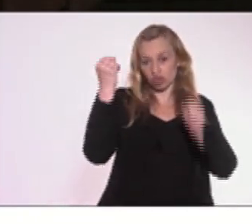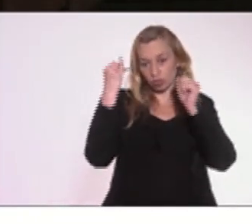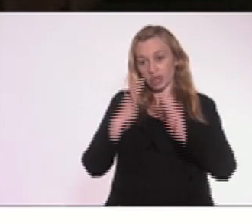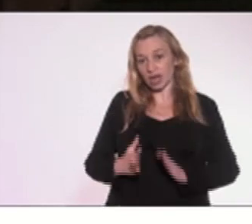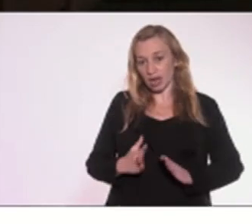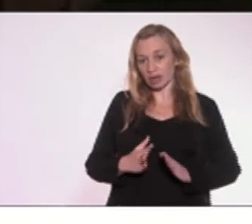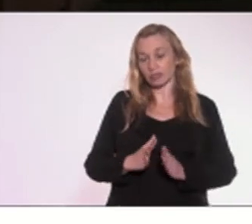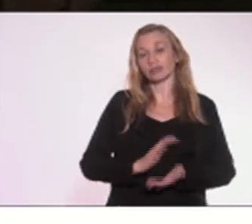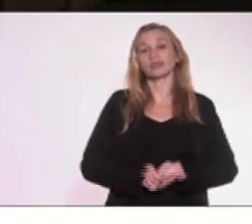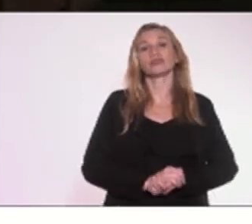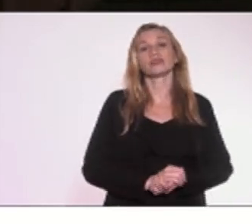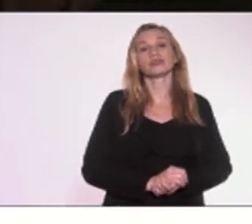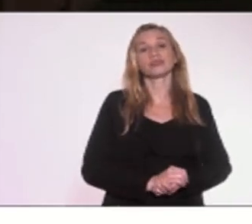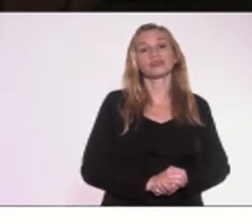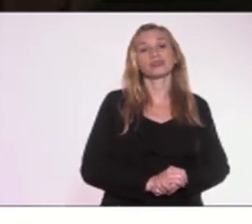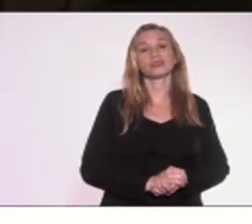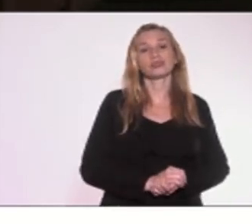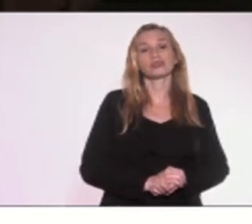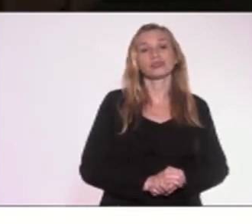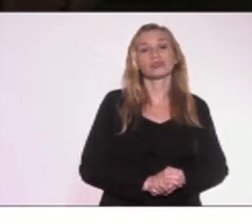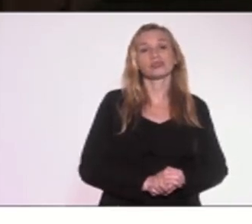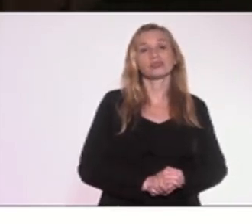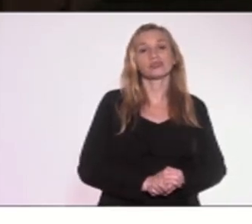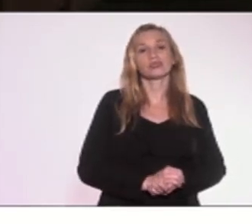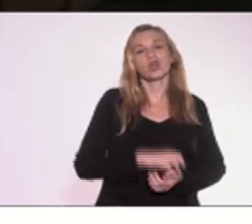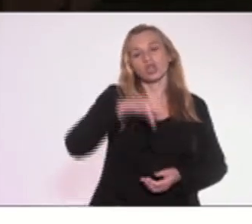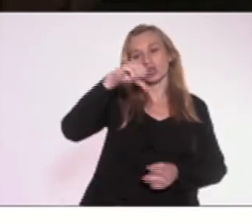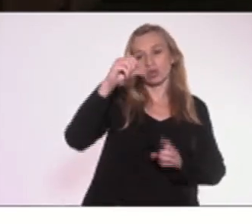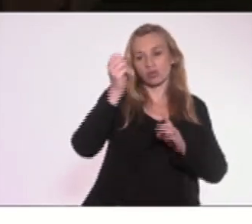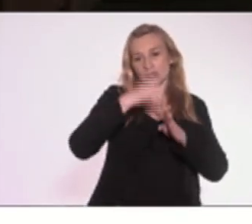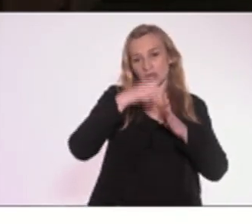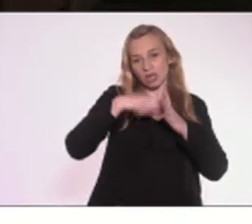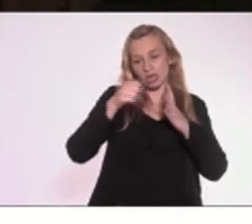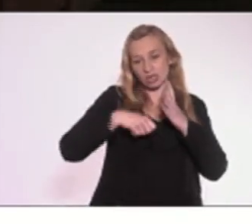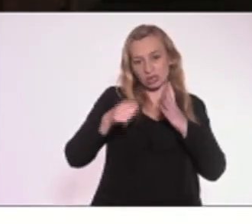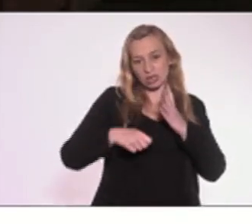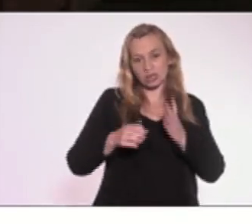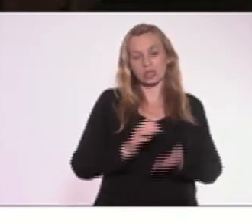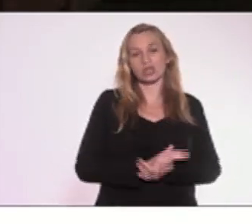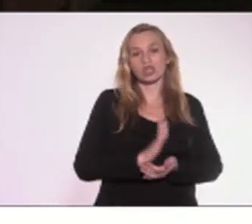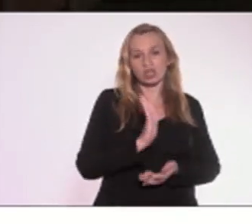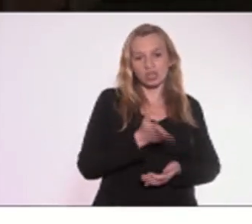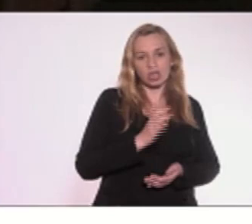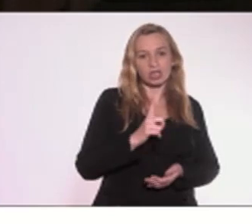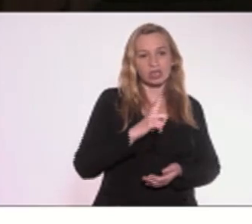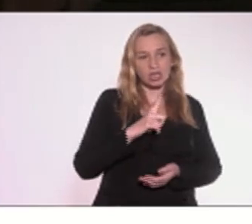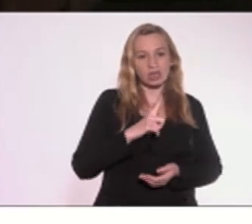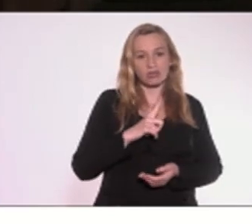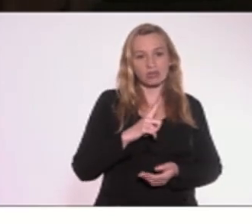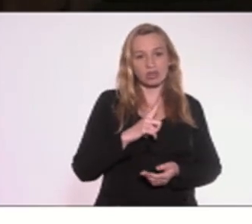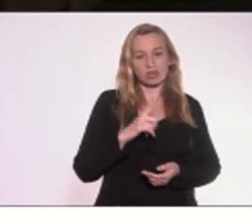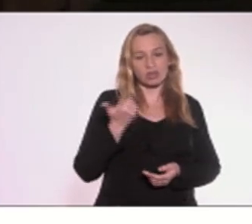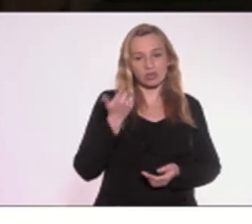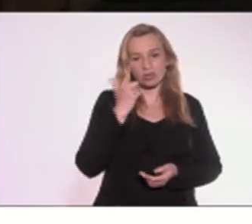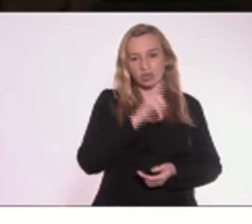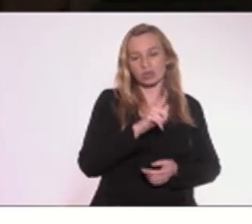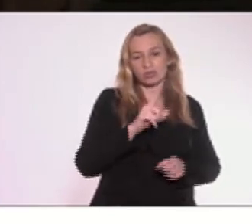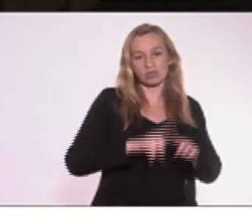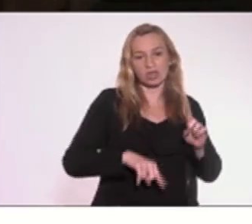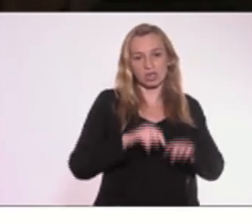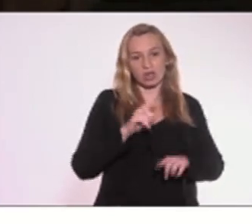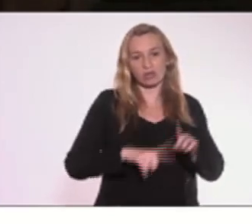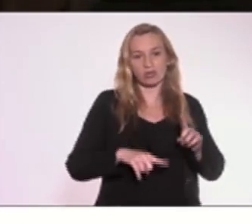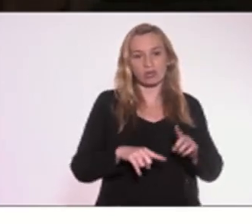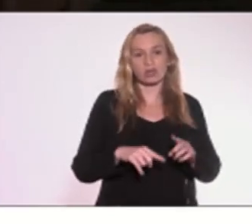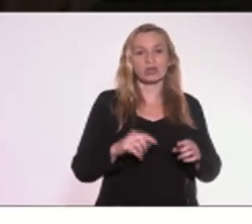isso vem do senhor. Porque nesses 9 meses, a gente até teve algum ganho material da intervenção federal.